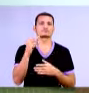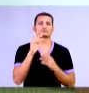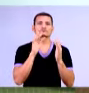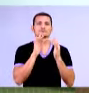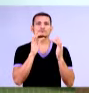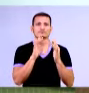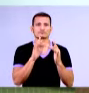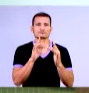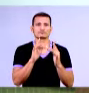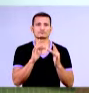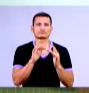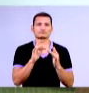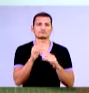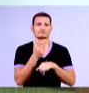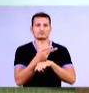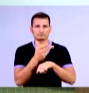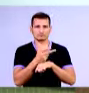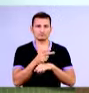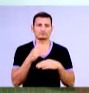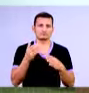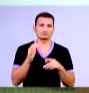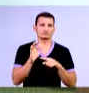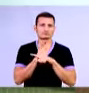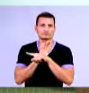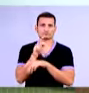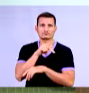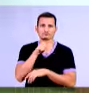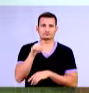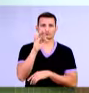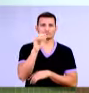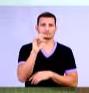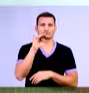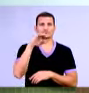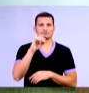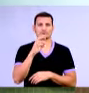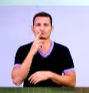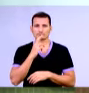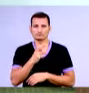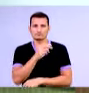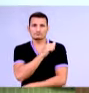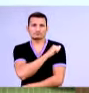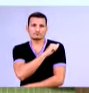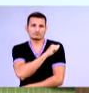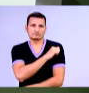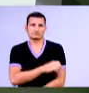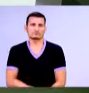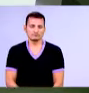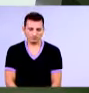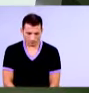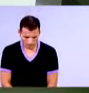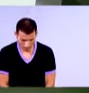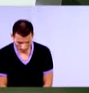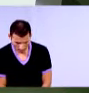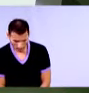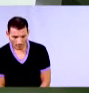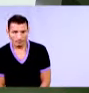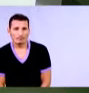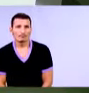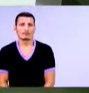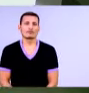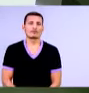contato com a multimídia. Então eu passo para o professor Fábio. Por favor, professor, a resposta dos alunos. Por exemplo, lá em Colorado do